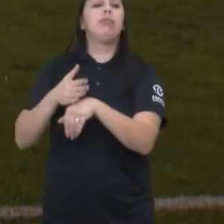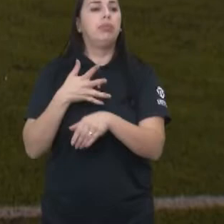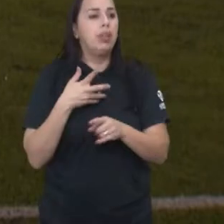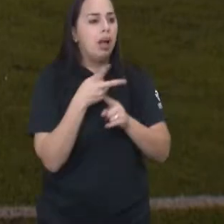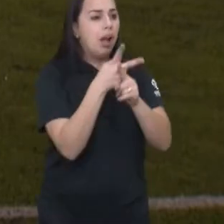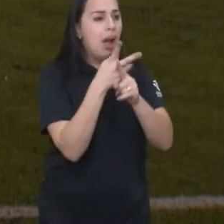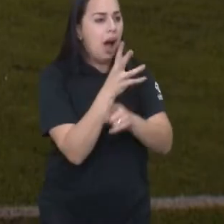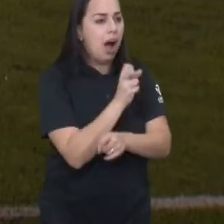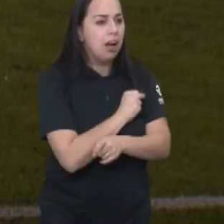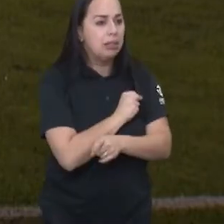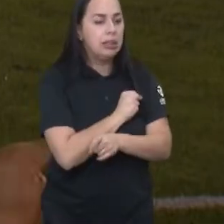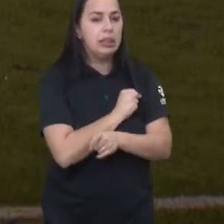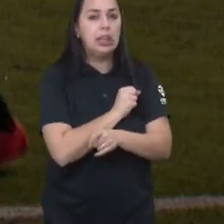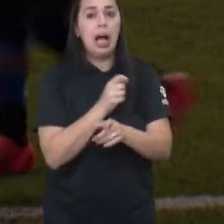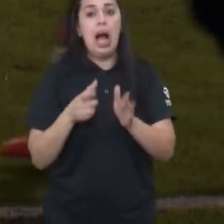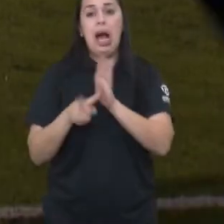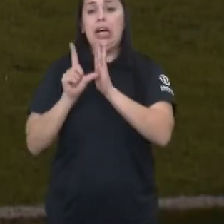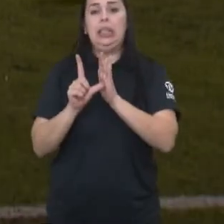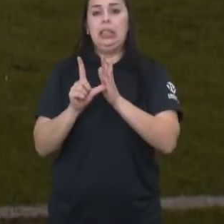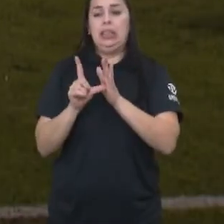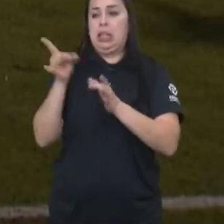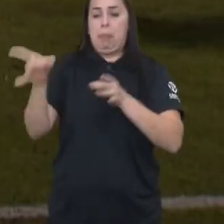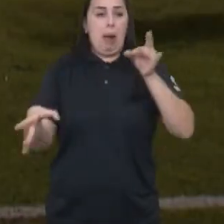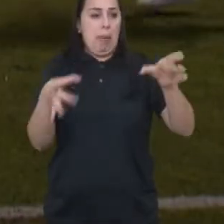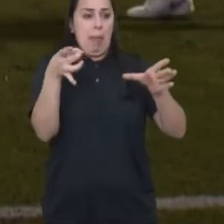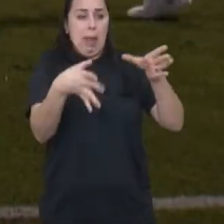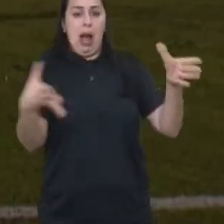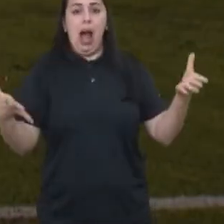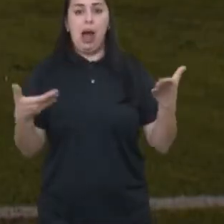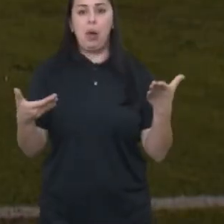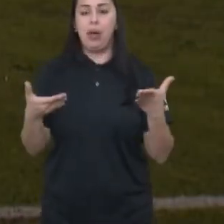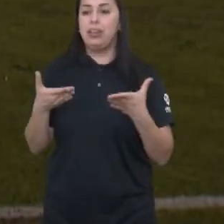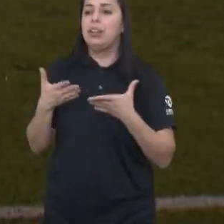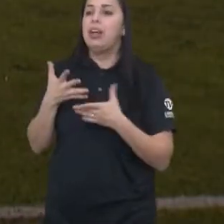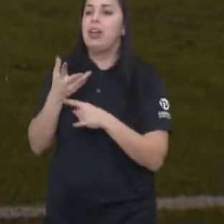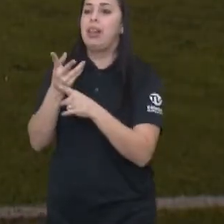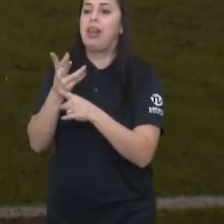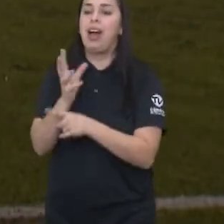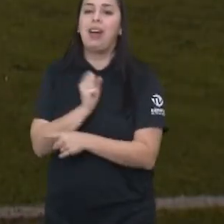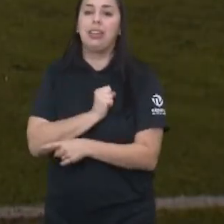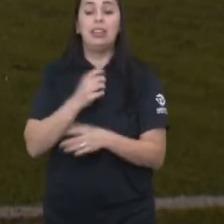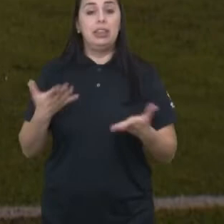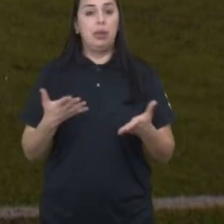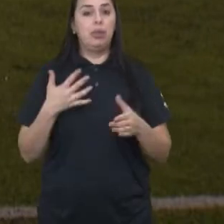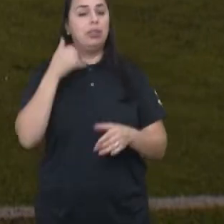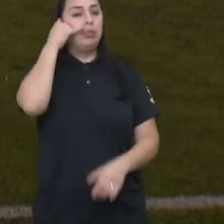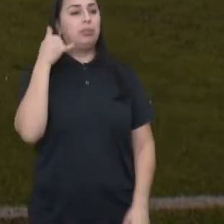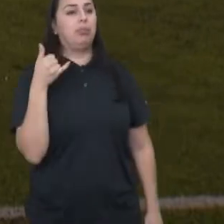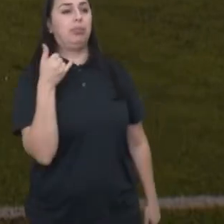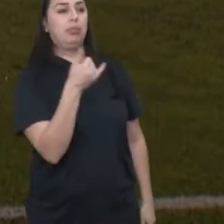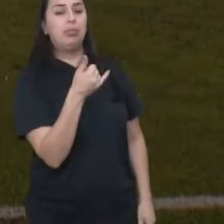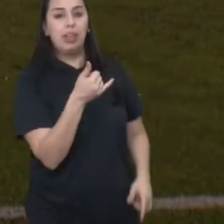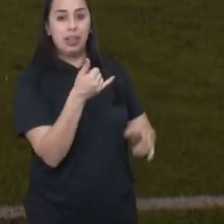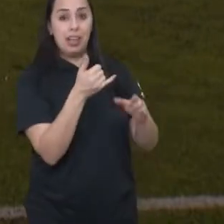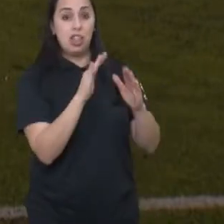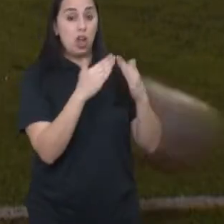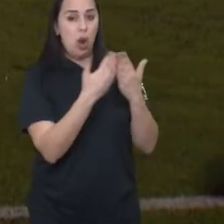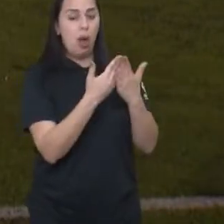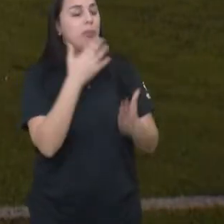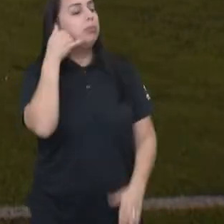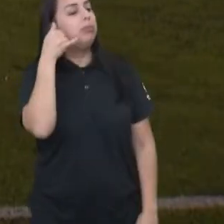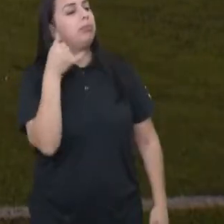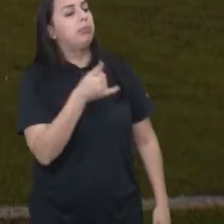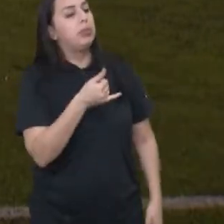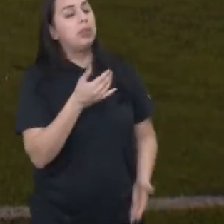que por um tempo tipo não era mais minha prioridade aí eu entrei em contato com a escola comecei aqui com